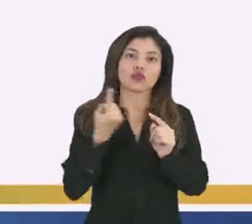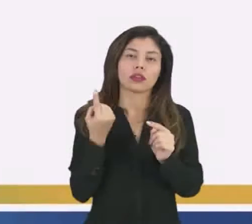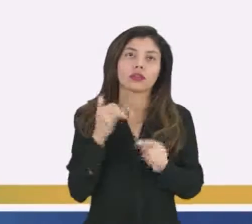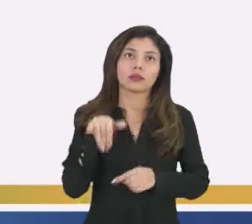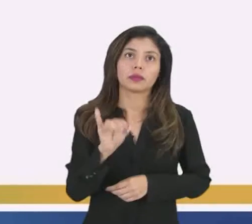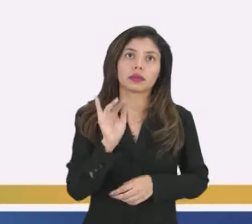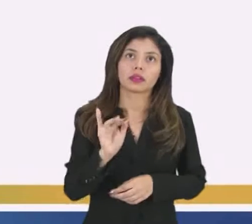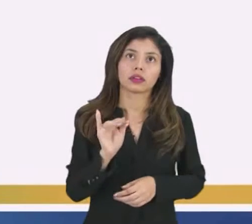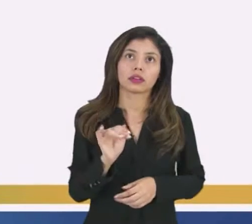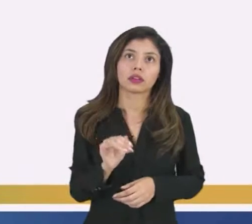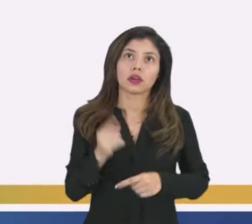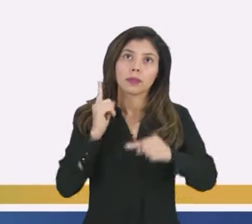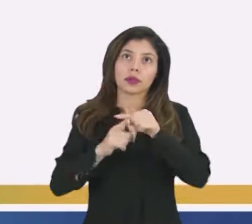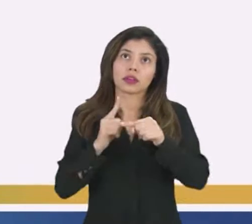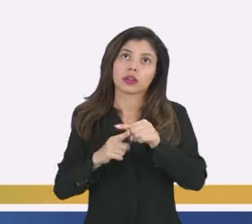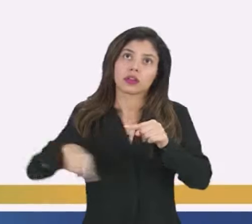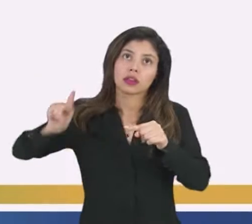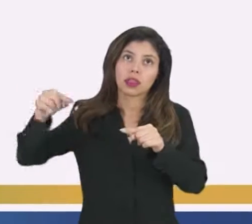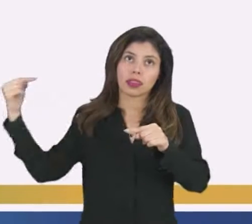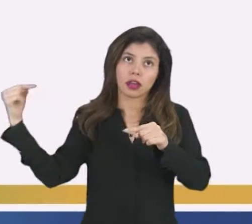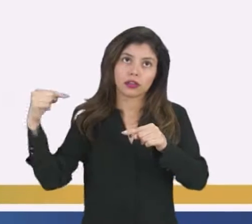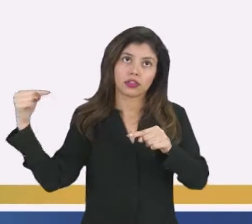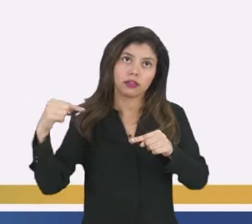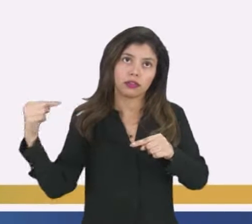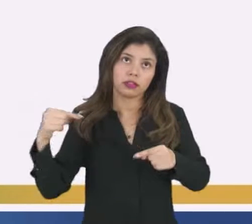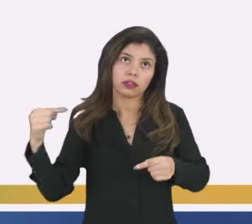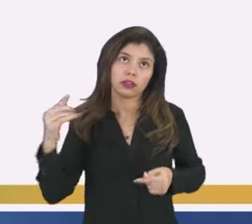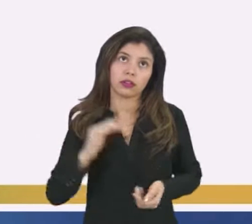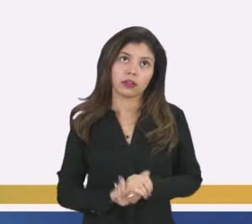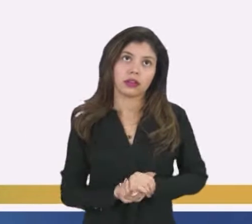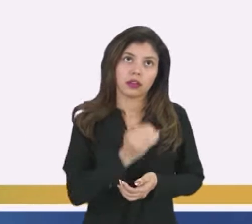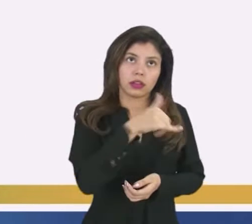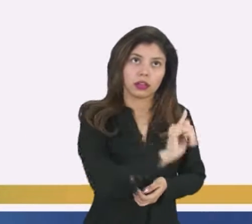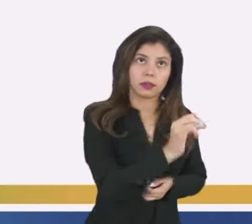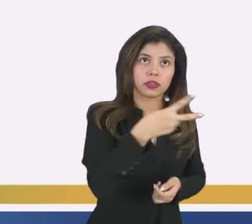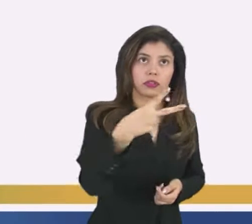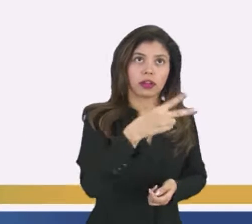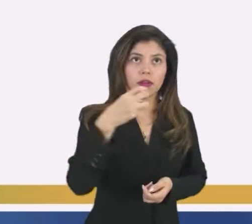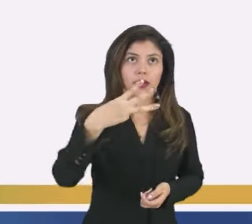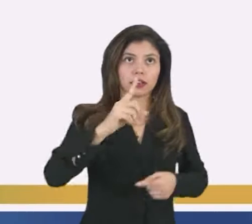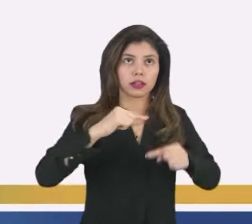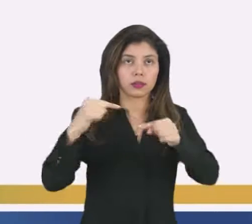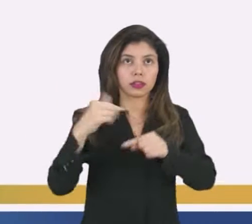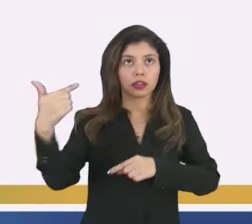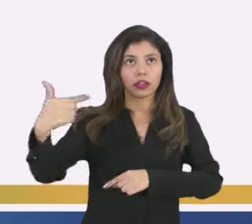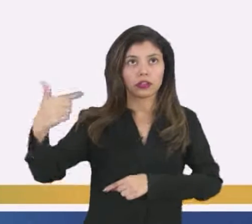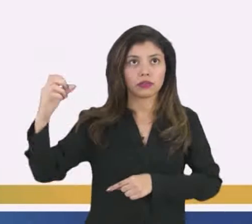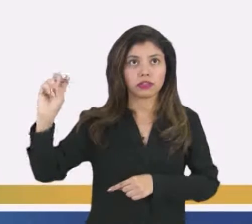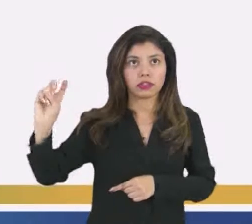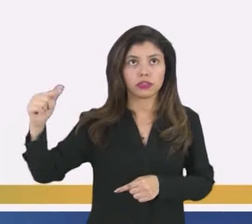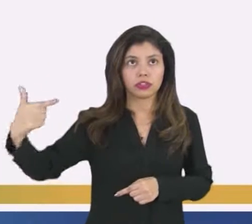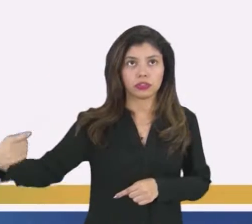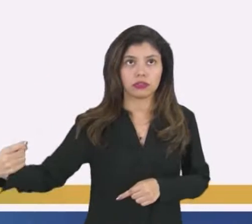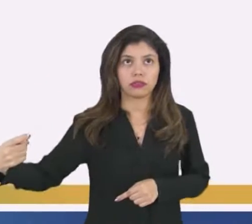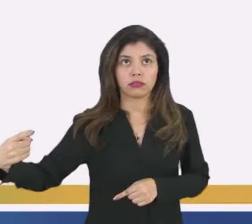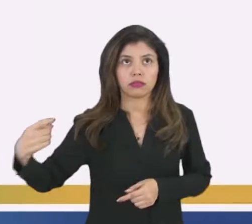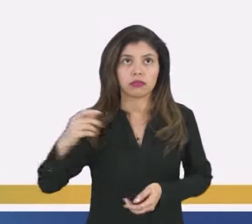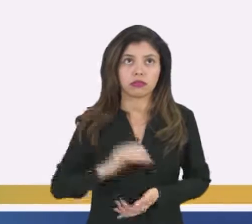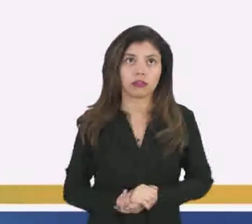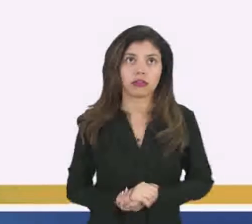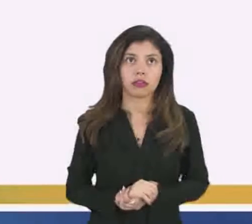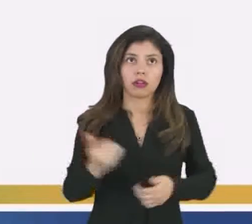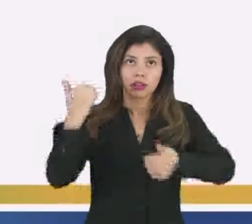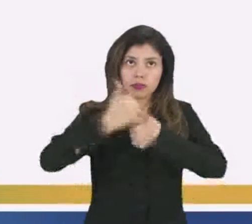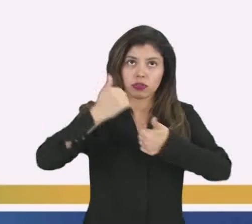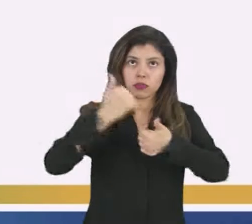2x para lá. Ele está positivo, passou para lá o quê? Negativo. Eu vou pegar esse valor de y, que é 3 menos 2x,